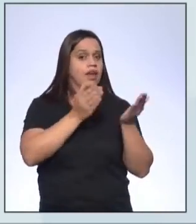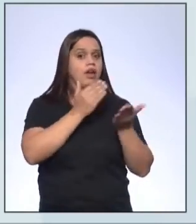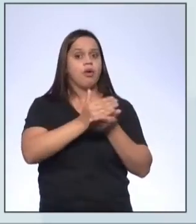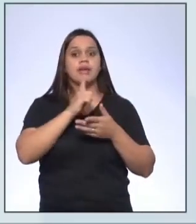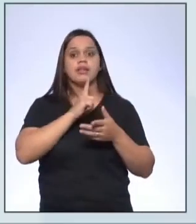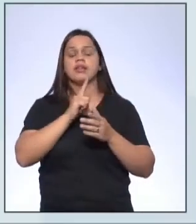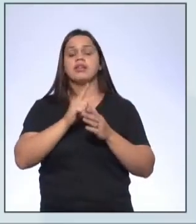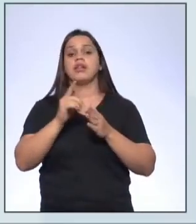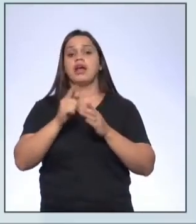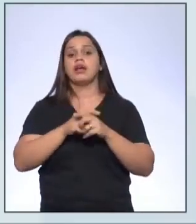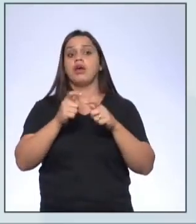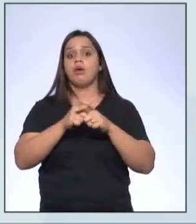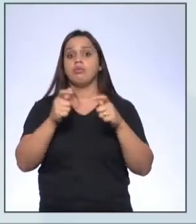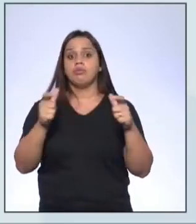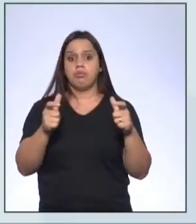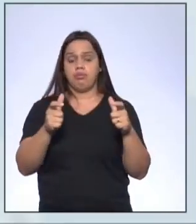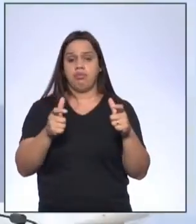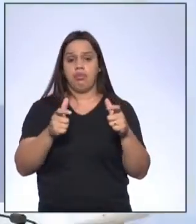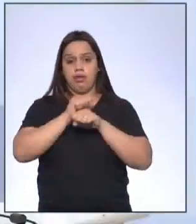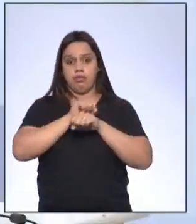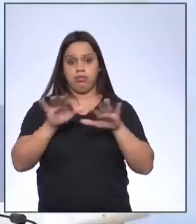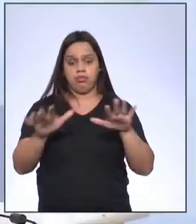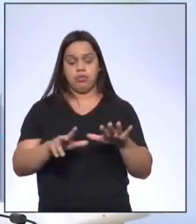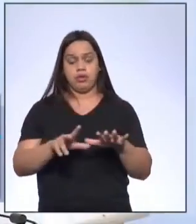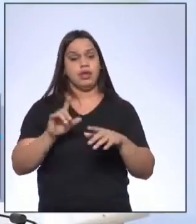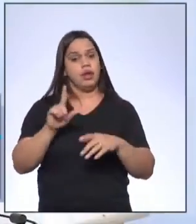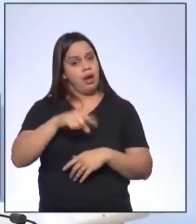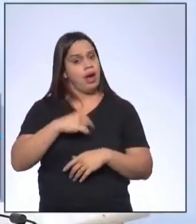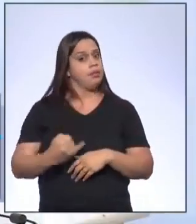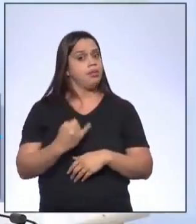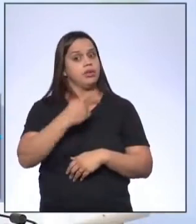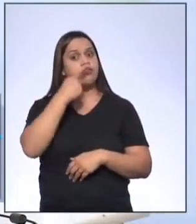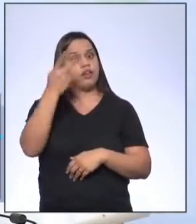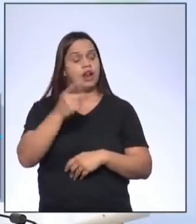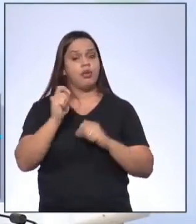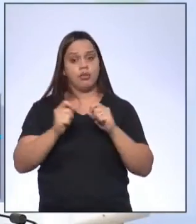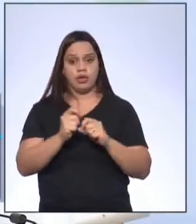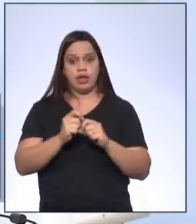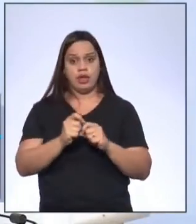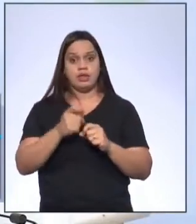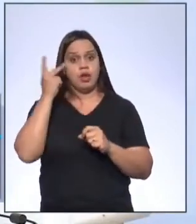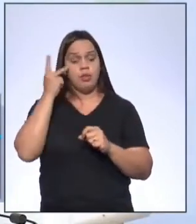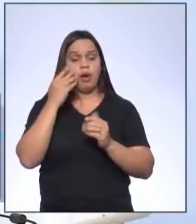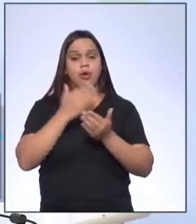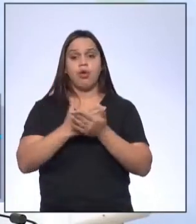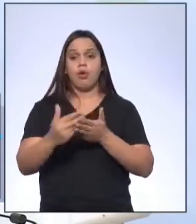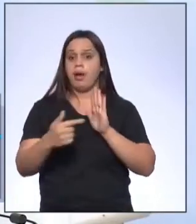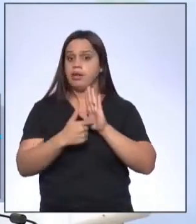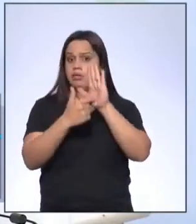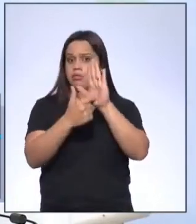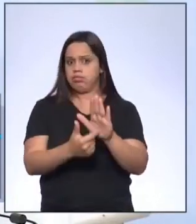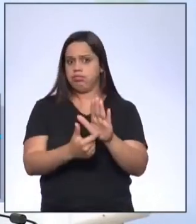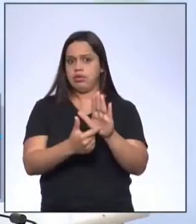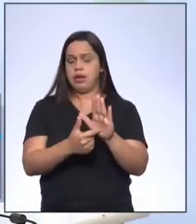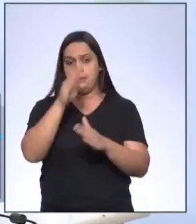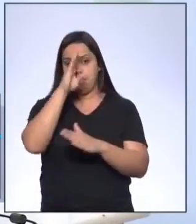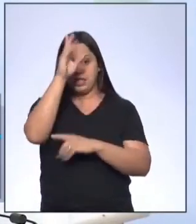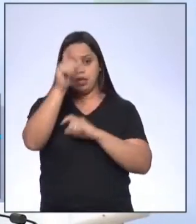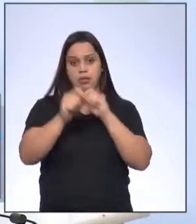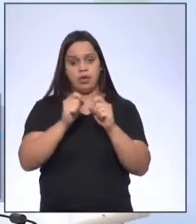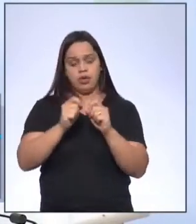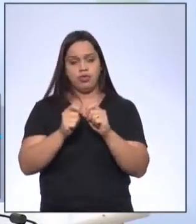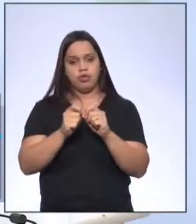maior. Tá? Então, é importante retratar que São Paulo começa a se tornar aí uma província de destaque, né? Principalmente na questão